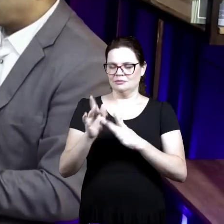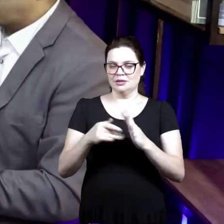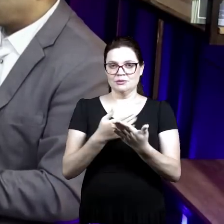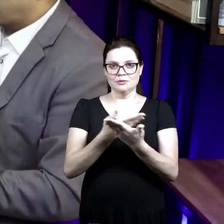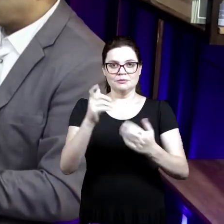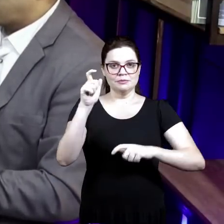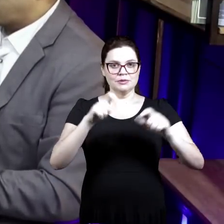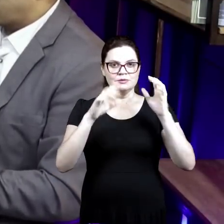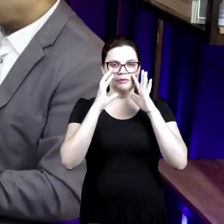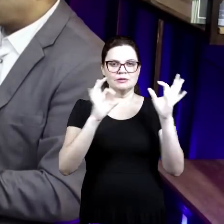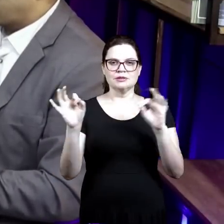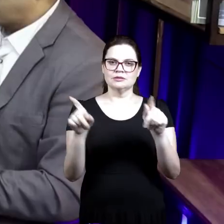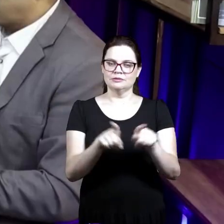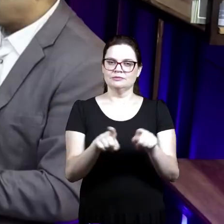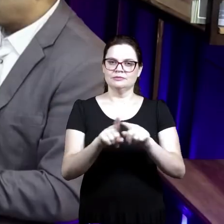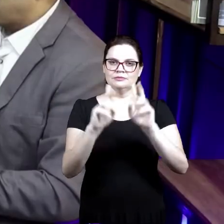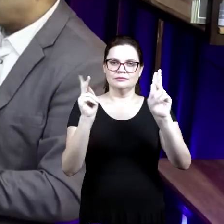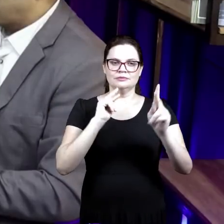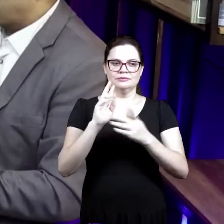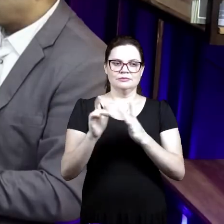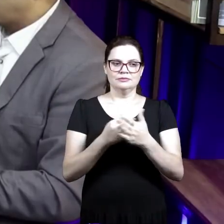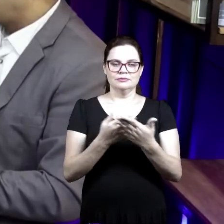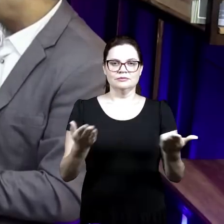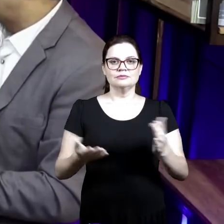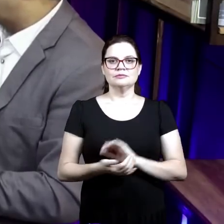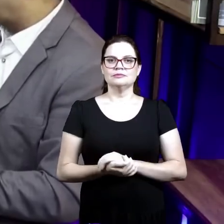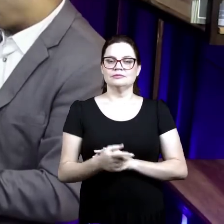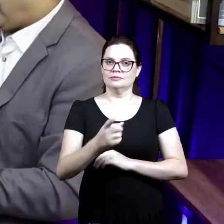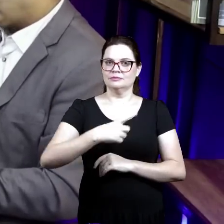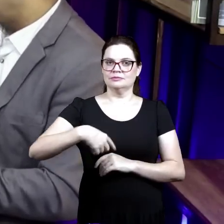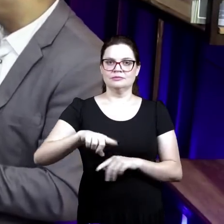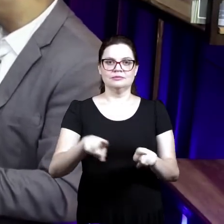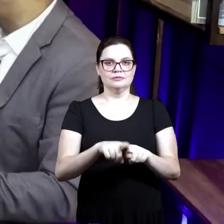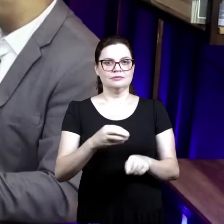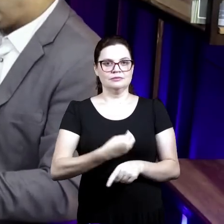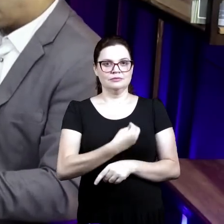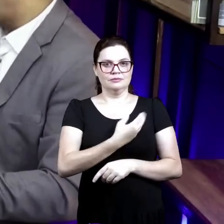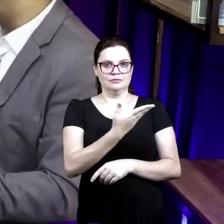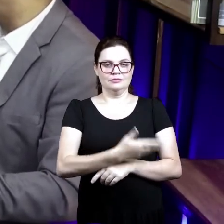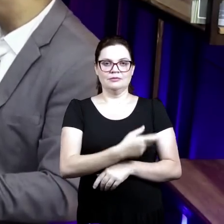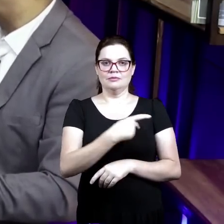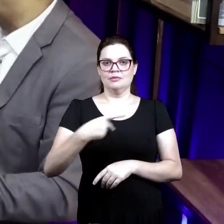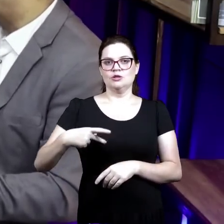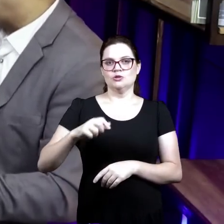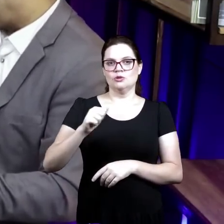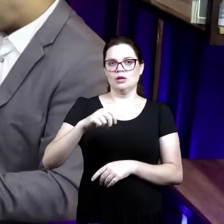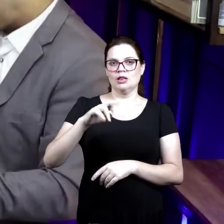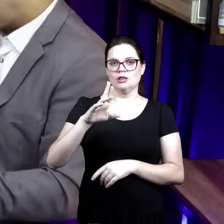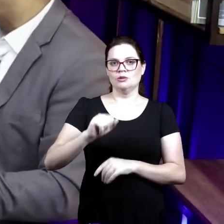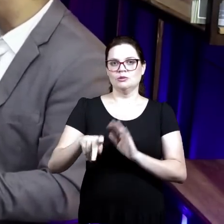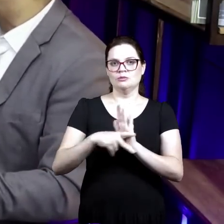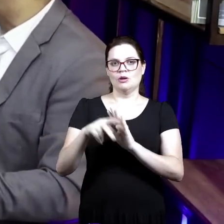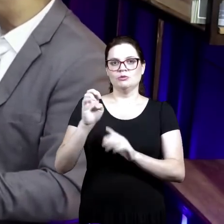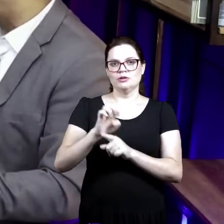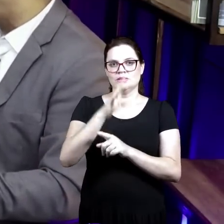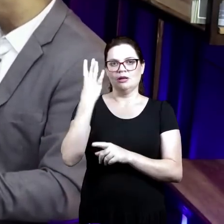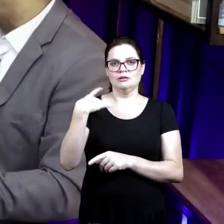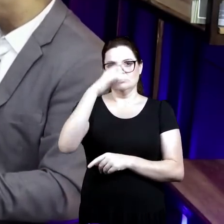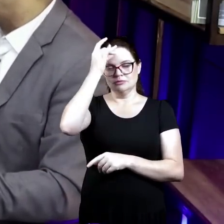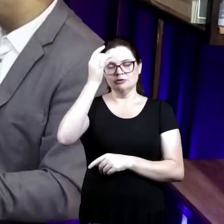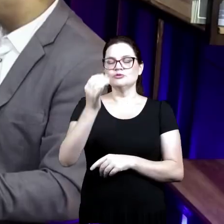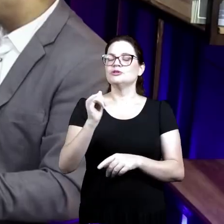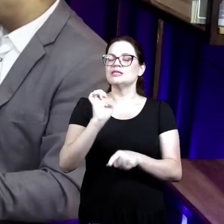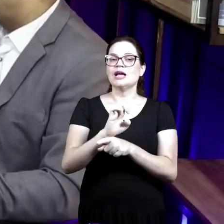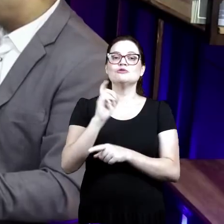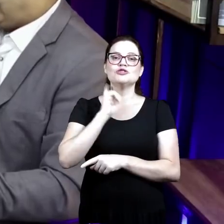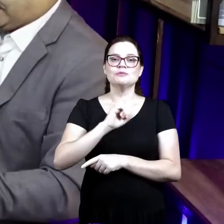paz do Senhor a todos os nossos irmãos, a paz do Senhor, pastor Antônio. Estamos aqui também com o pastor Antônio Júlio, aqui de Governador Valadares. Paz do Senhor, pastor, seja